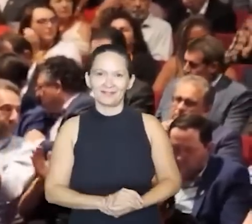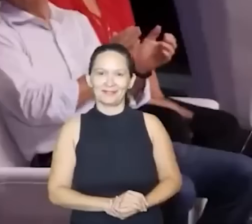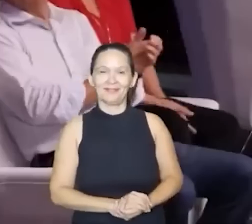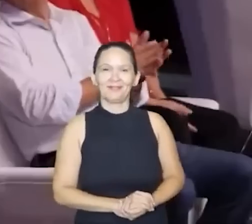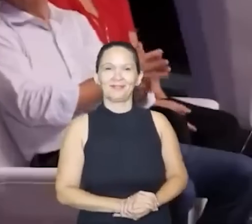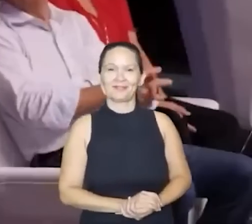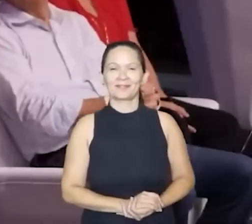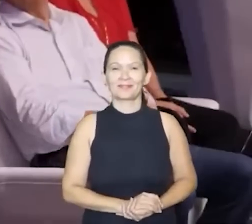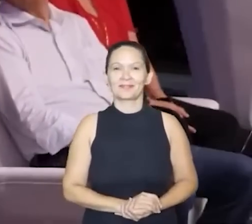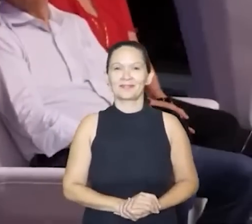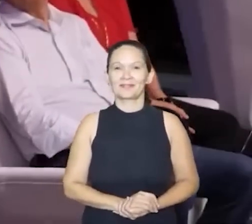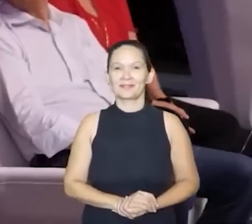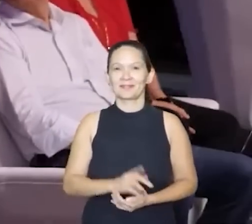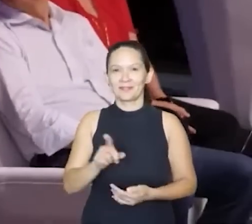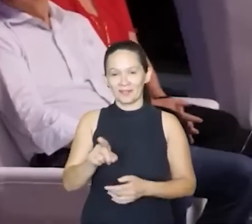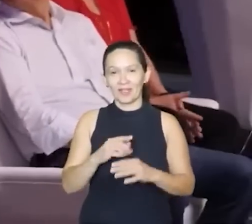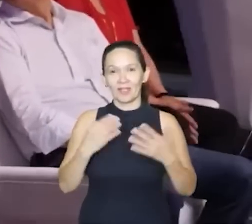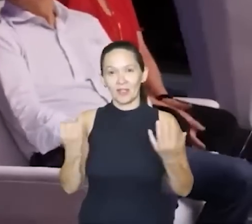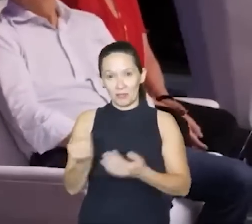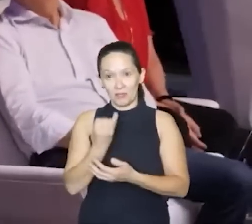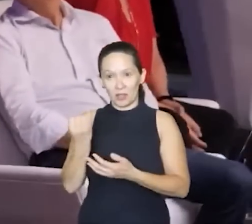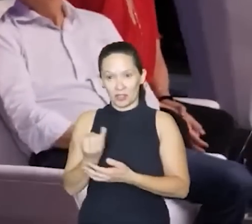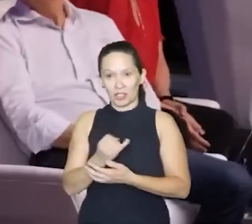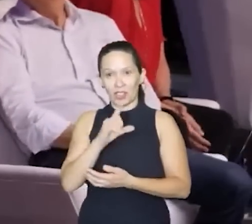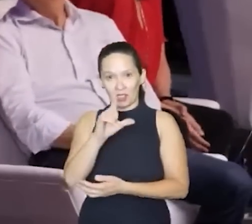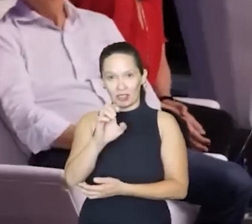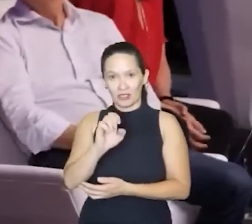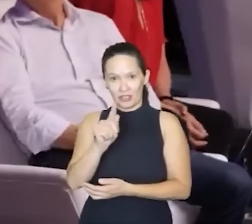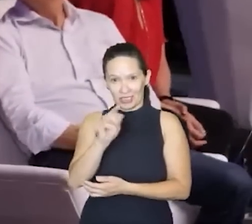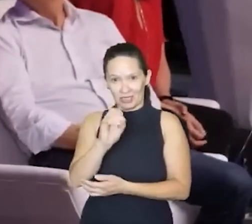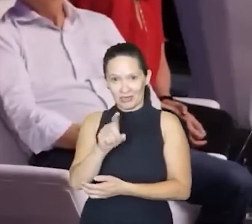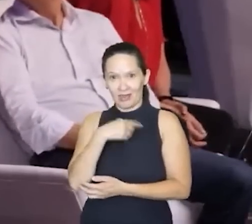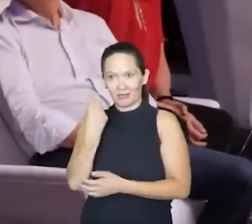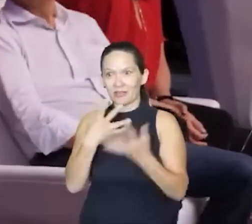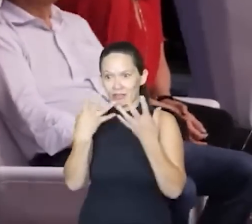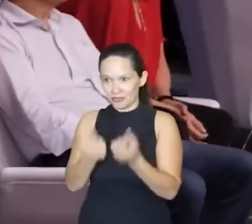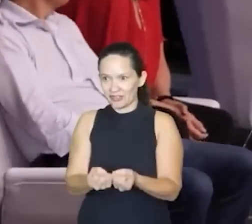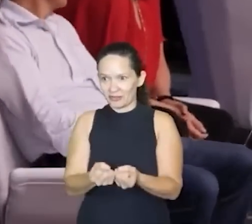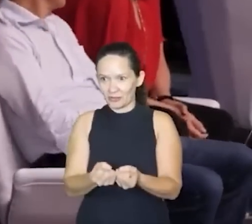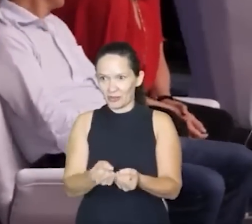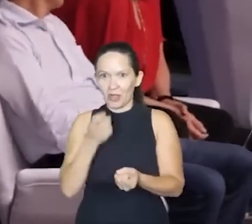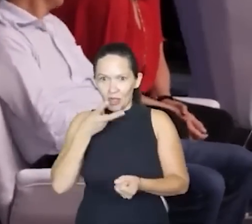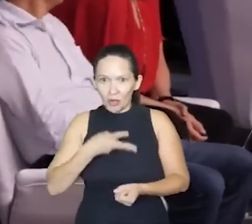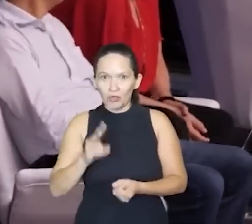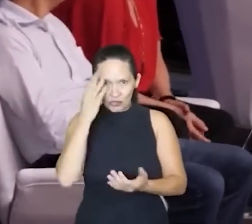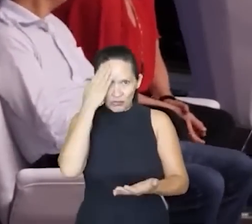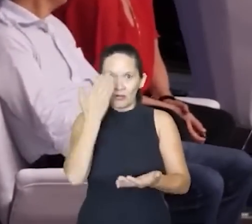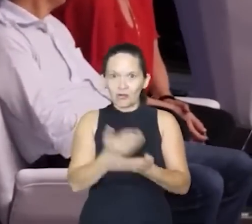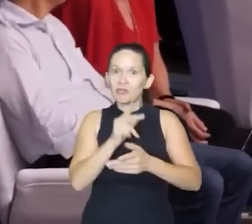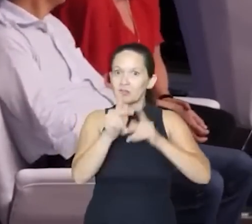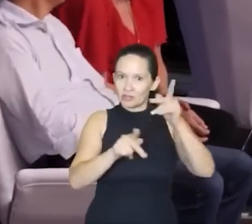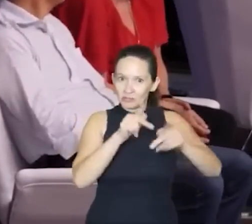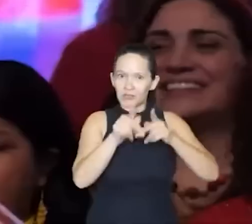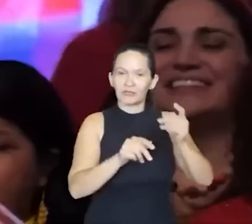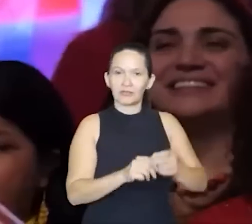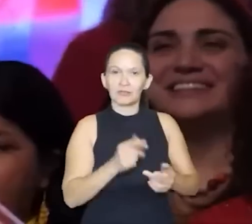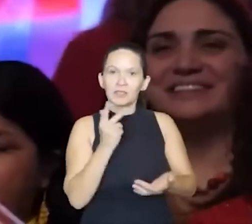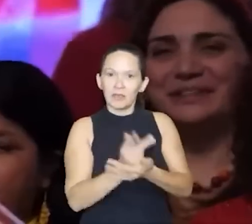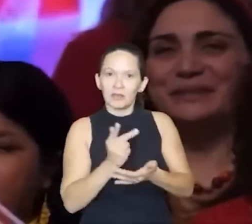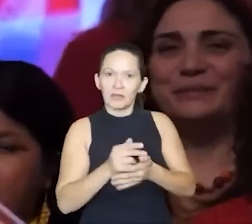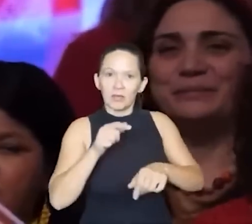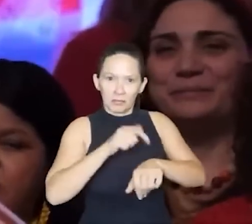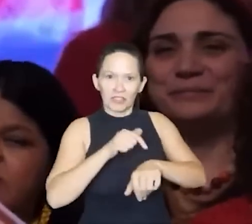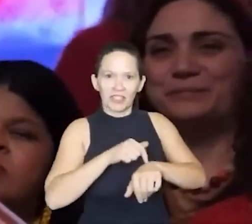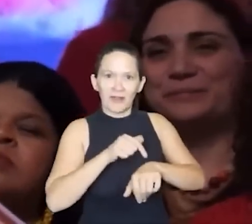Foi esse imenso legado que nos credenciou a manter a confiança do povo, mesmo nos momentos